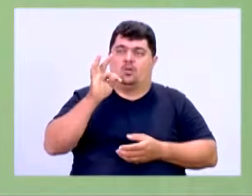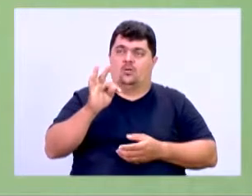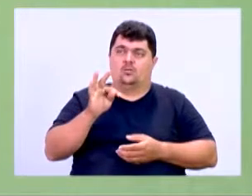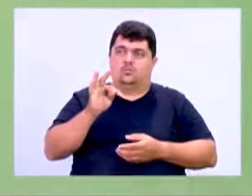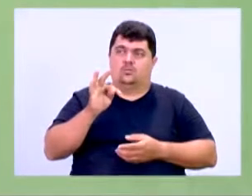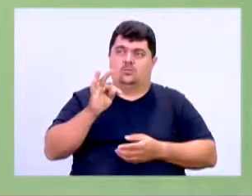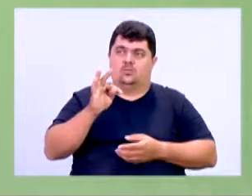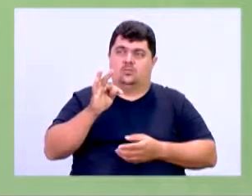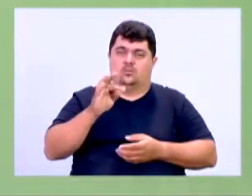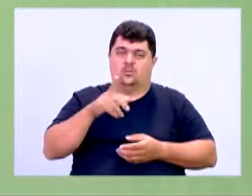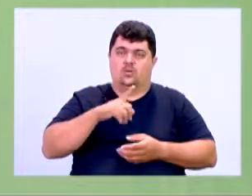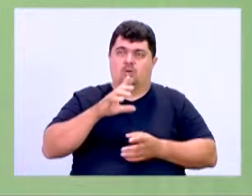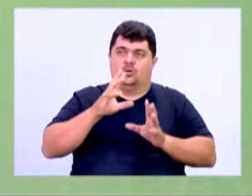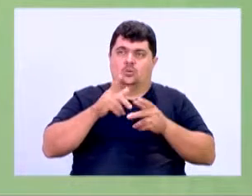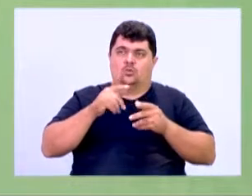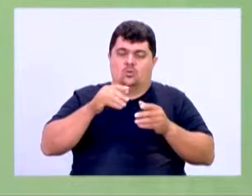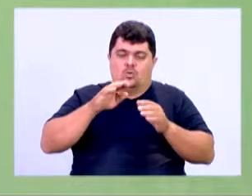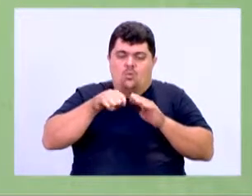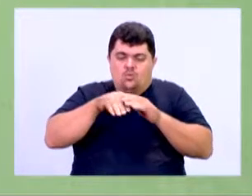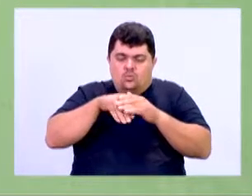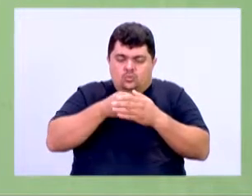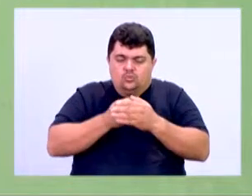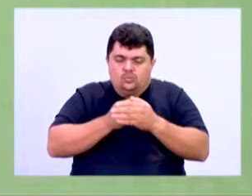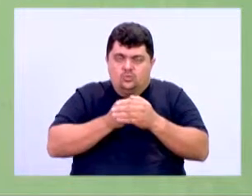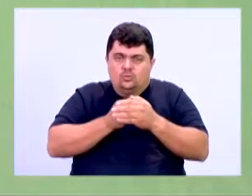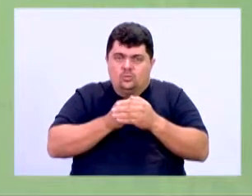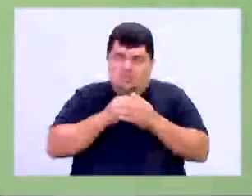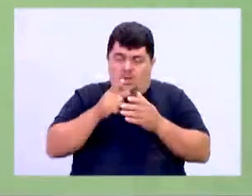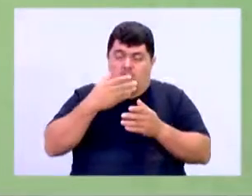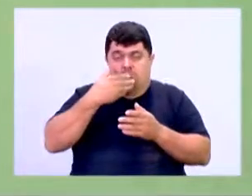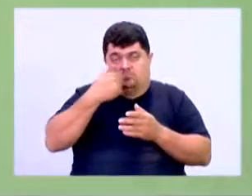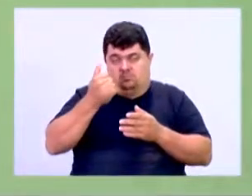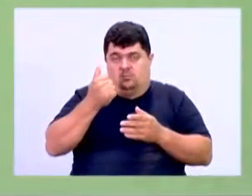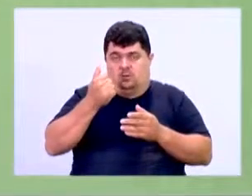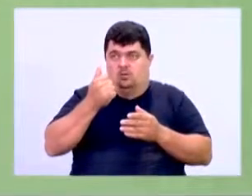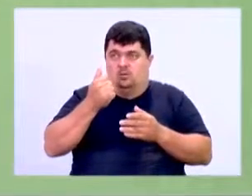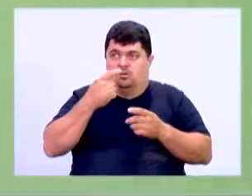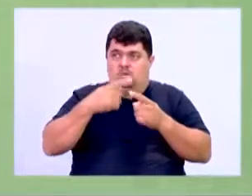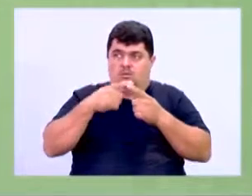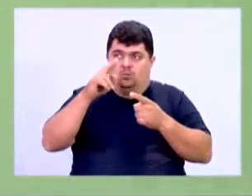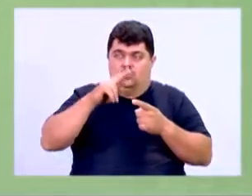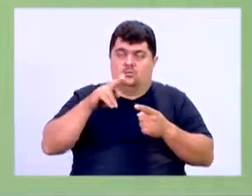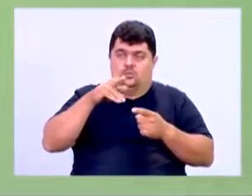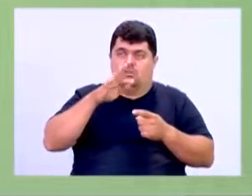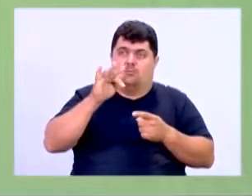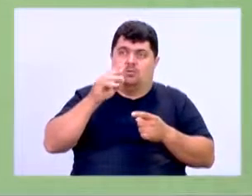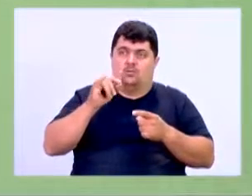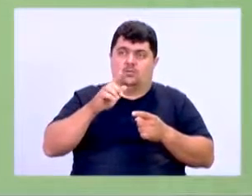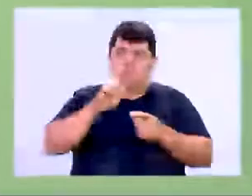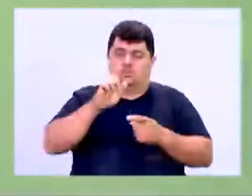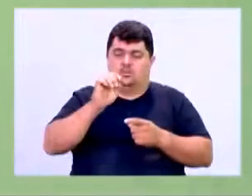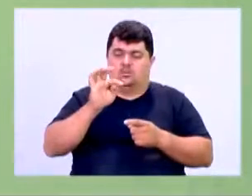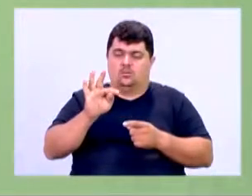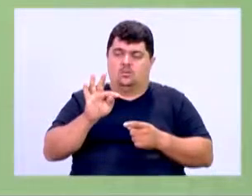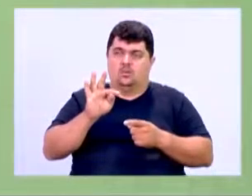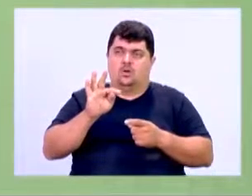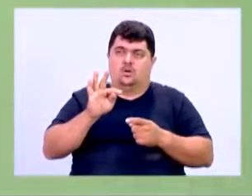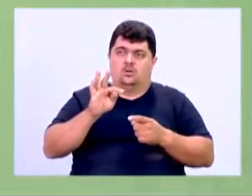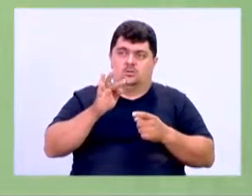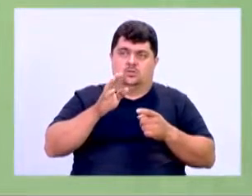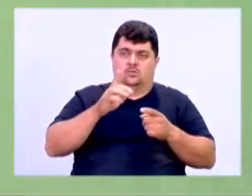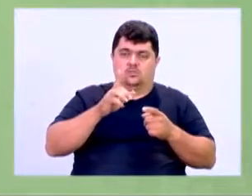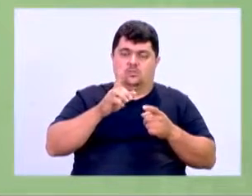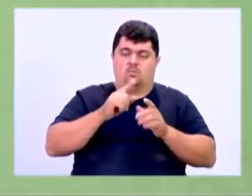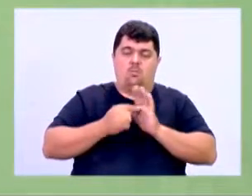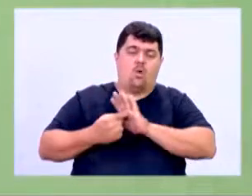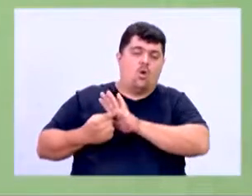são enviados ocultos. É o método recomendado quando se utiliza um formulário. E o get, os dados são